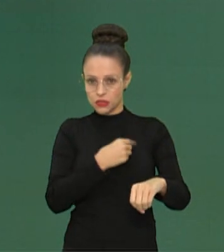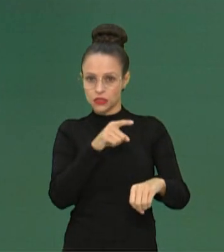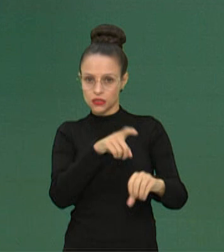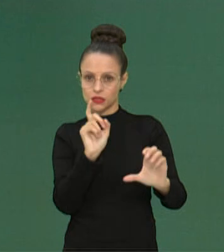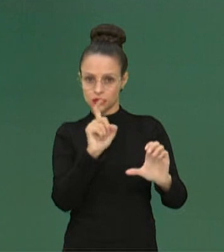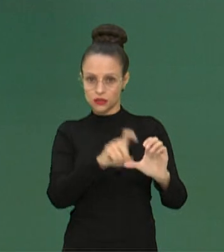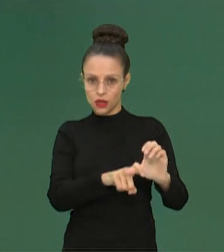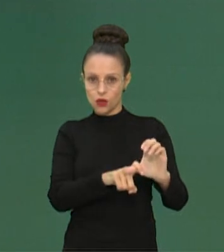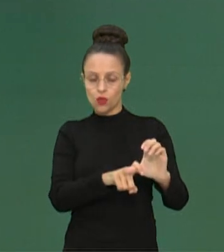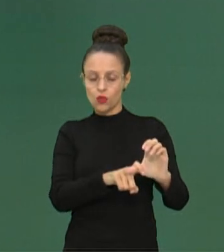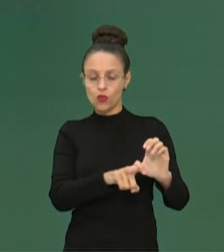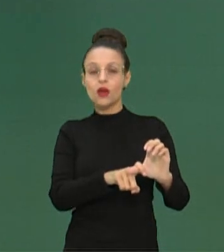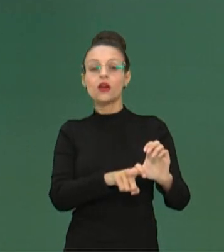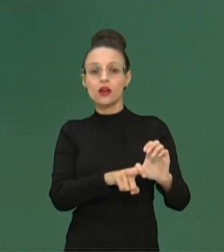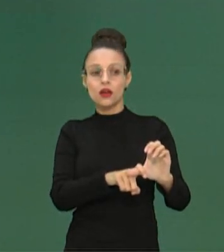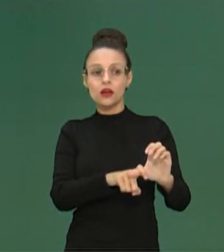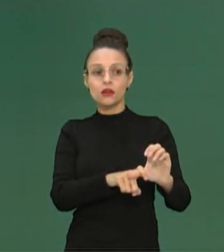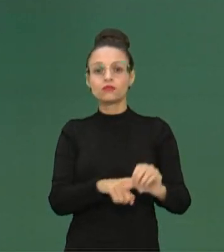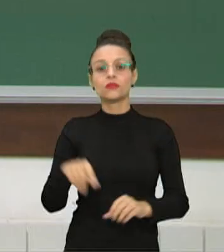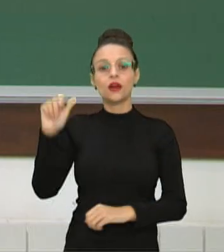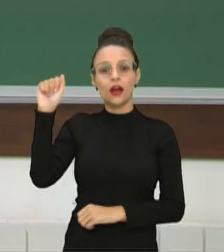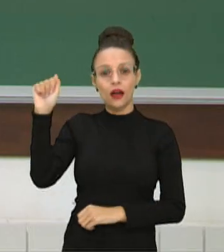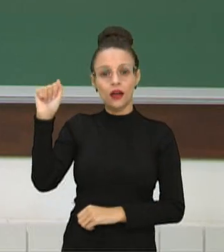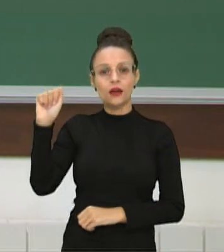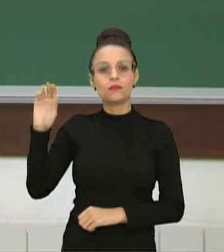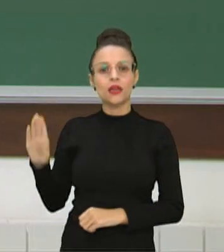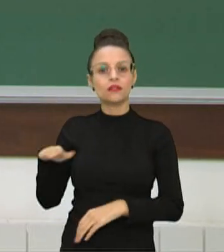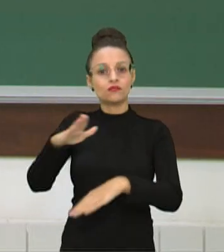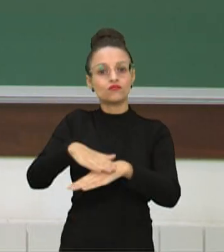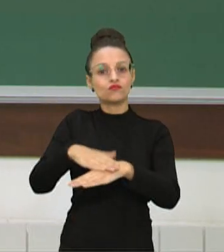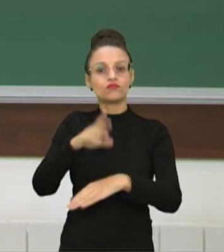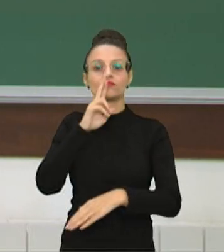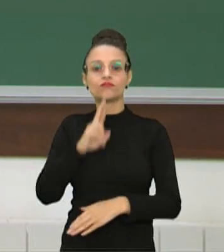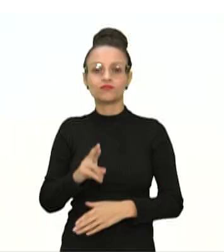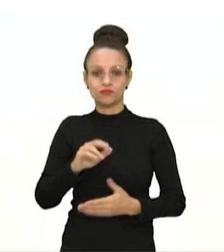vinculados, em que eles vivem, letra A ou letra B? Sua vez.